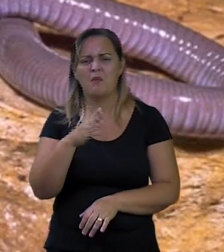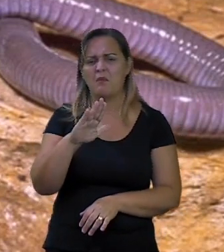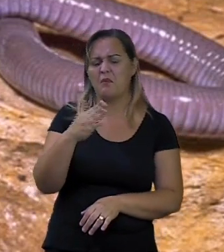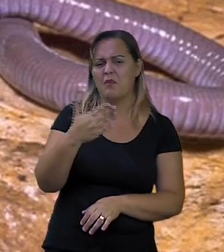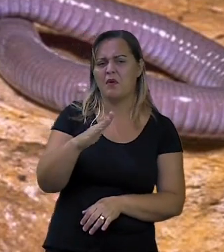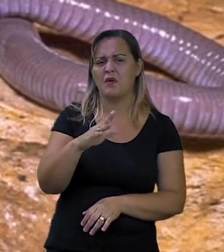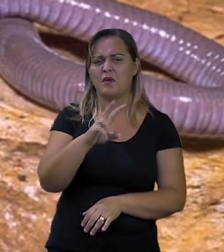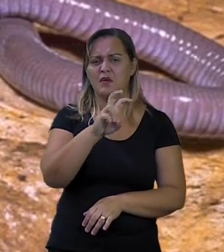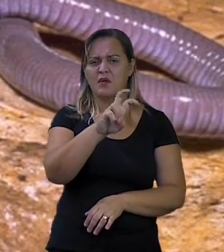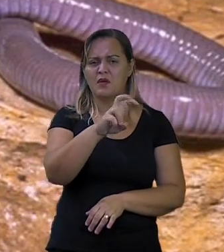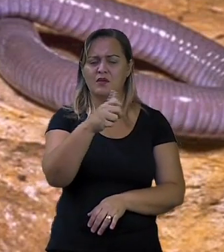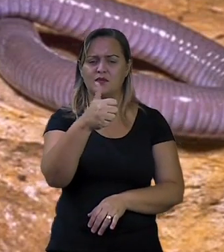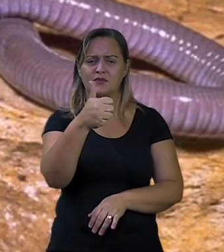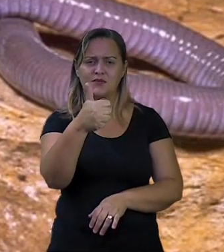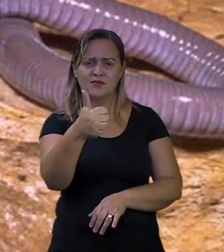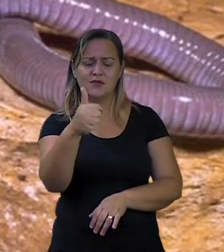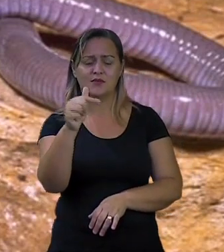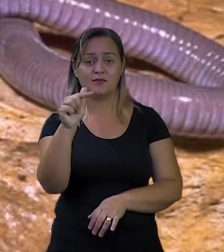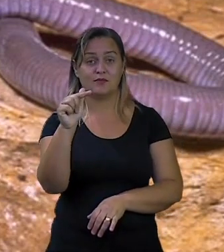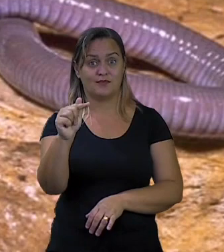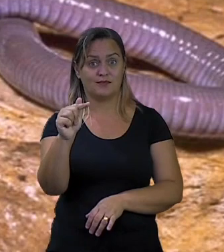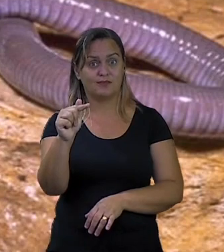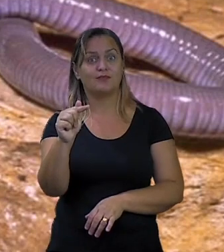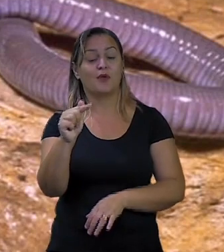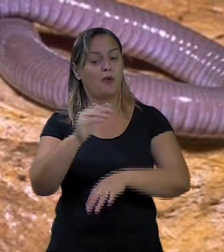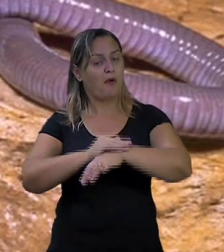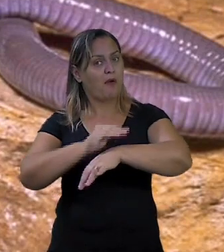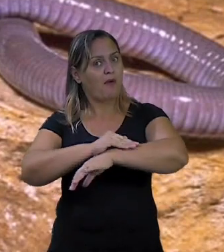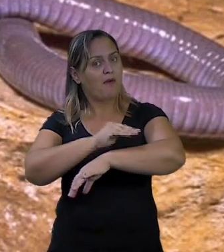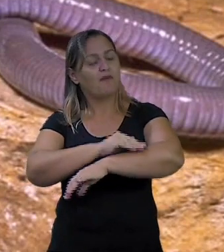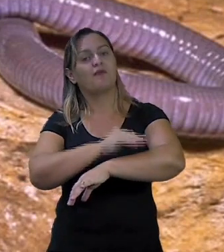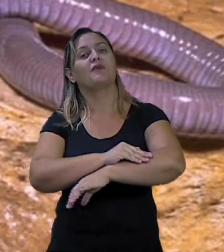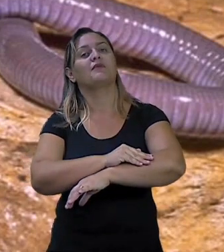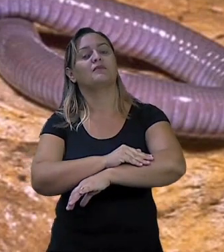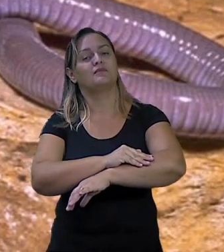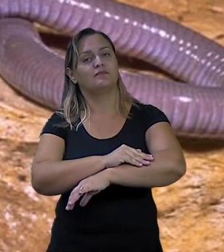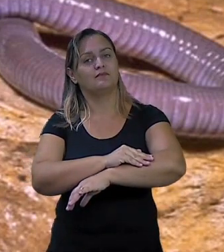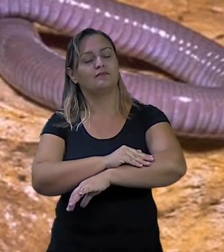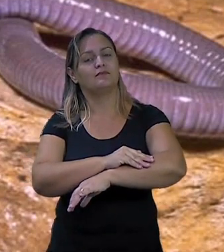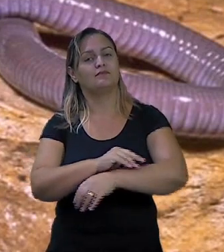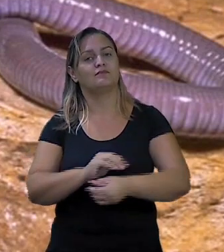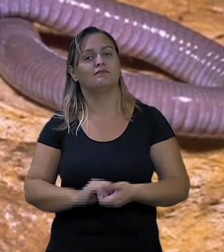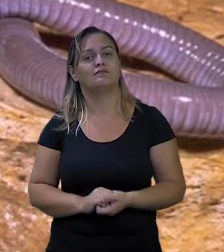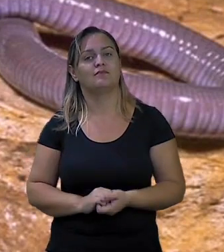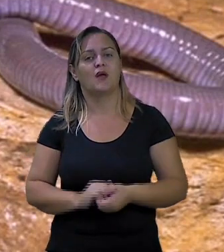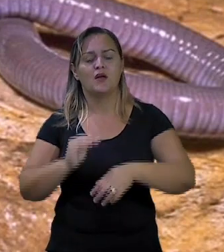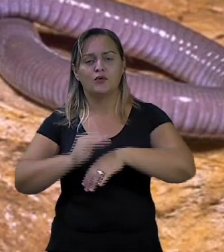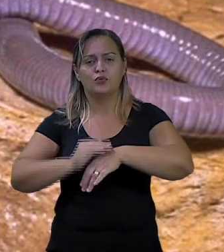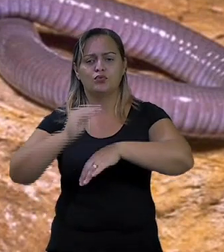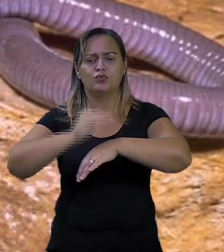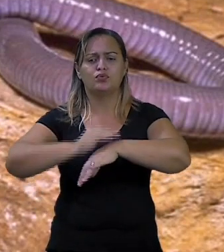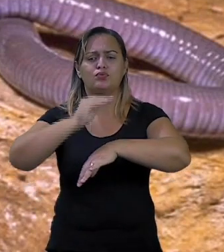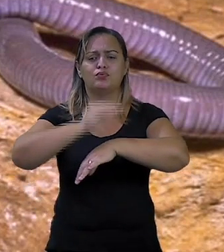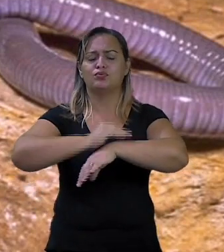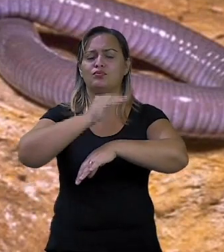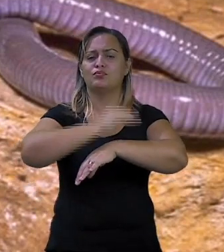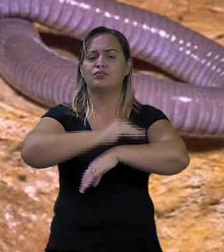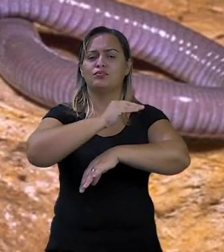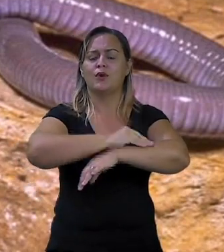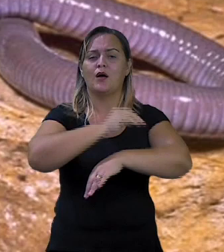517 espécies de anfíbios Quem são elas sapos rãs pererecas salamandras